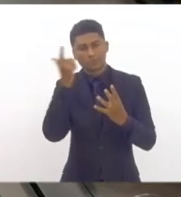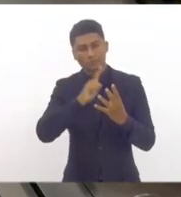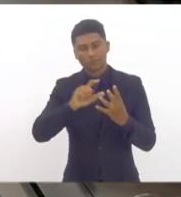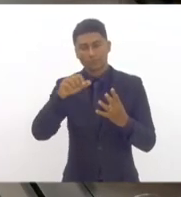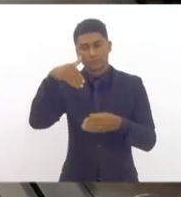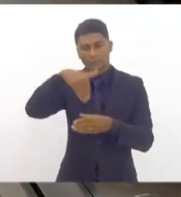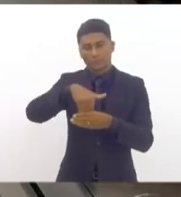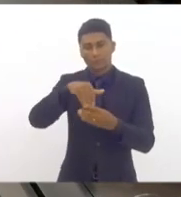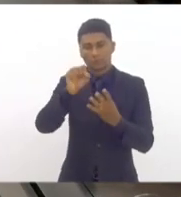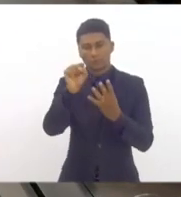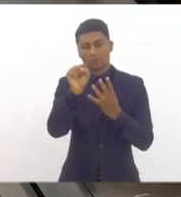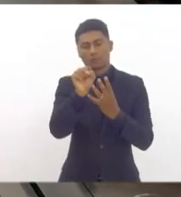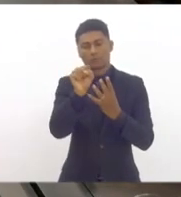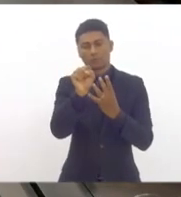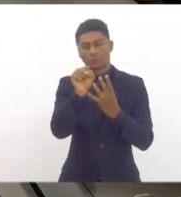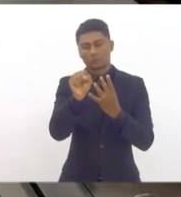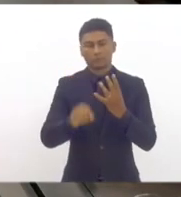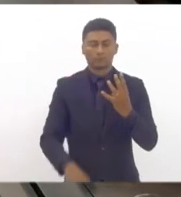8 votos.